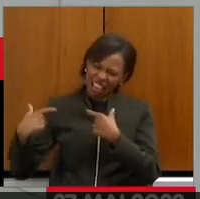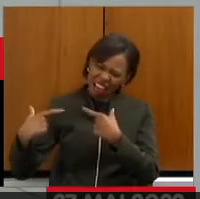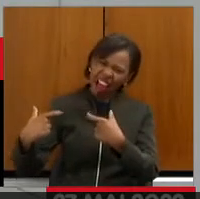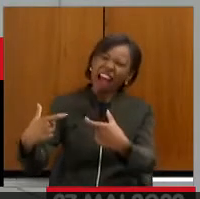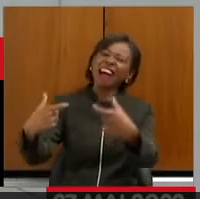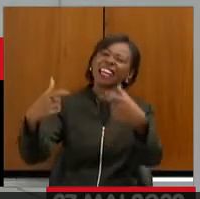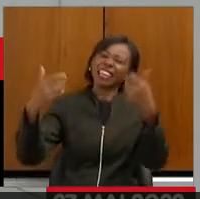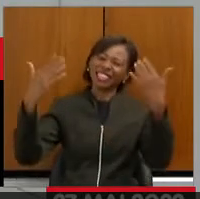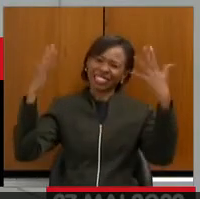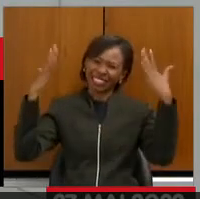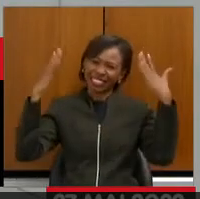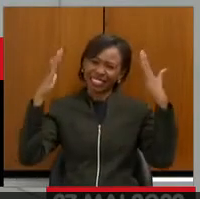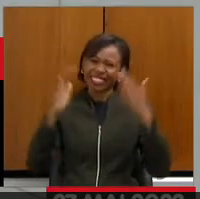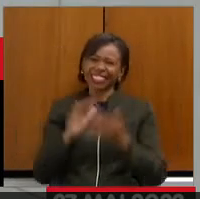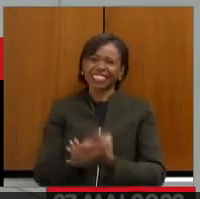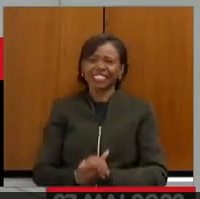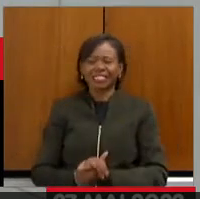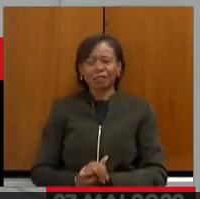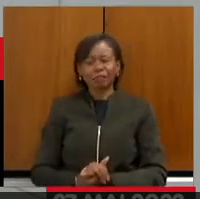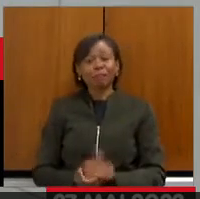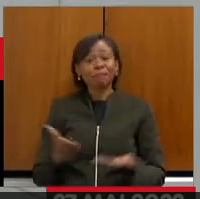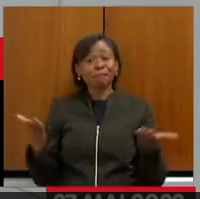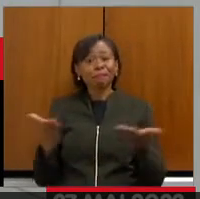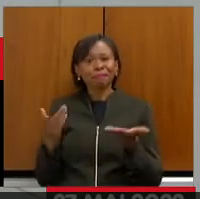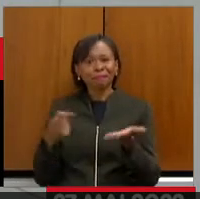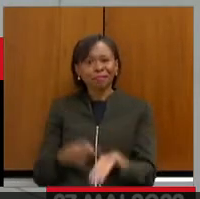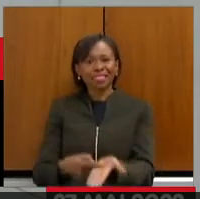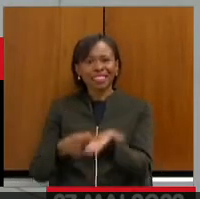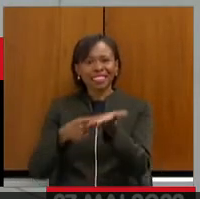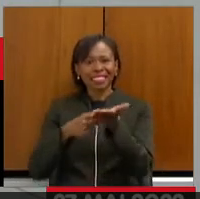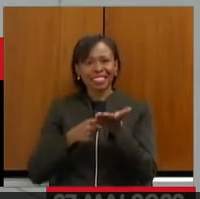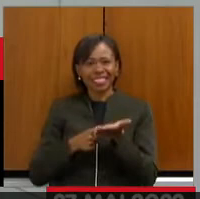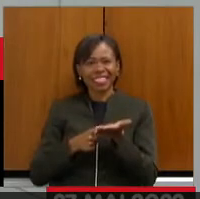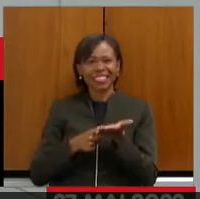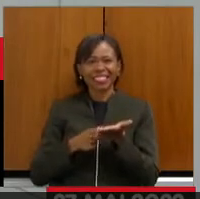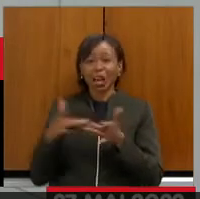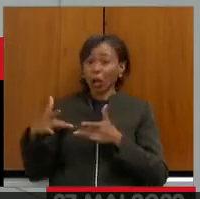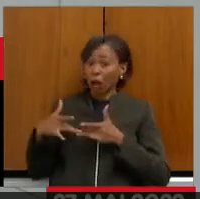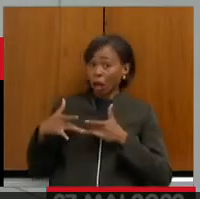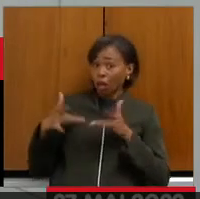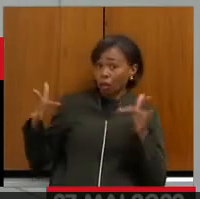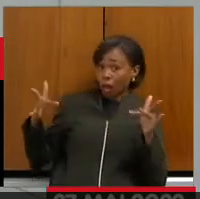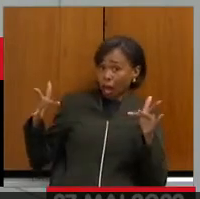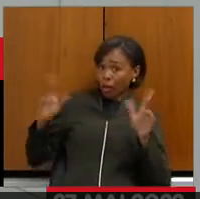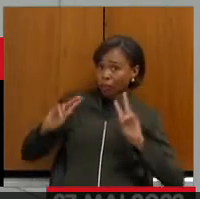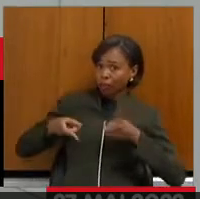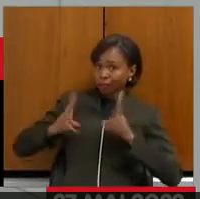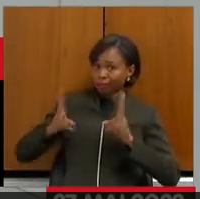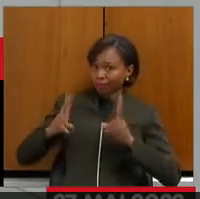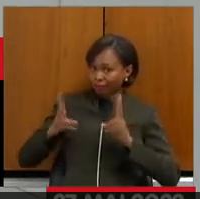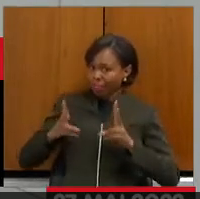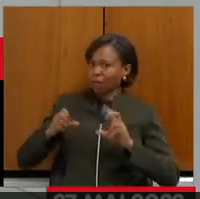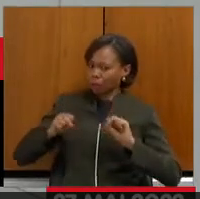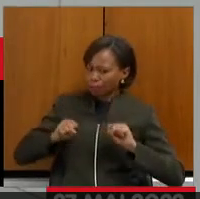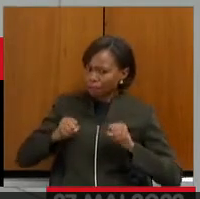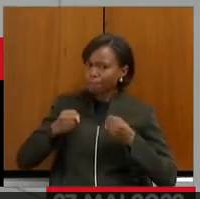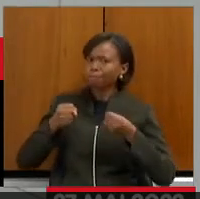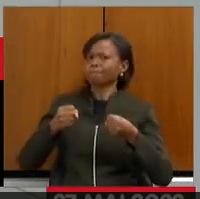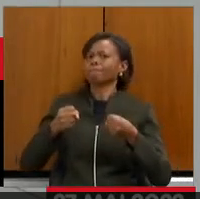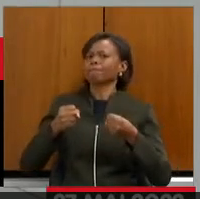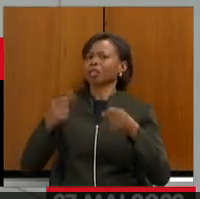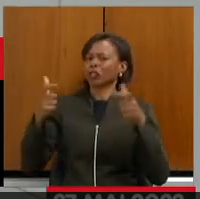o burro vamos convidar agora minha senhora sempre viu gente pra gente continuar Resistindo os nossos